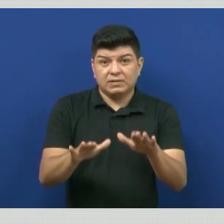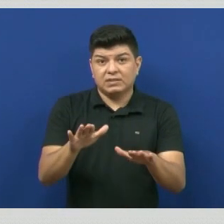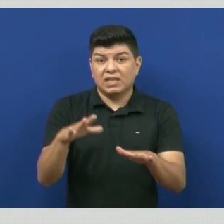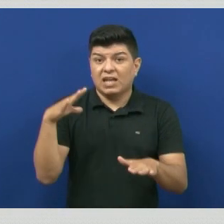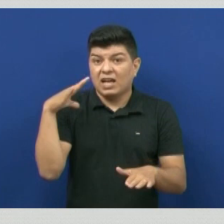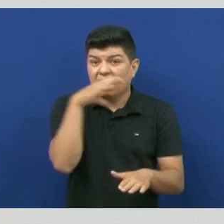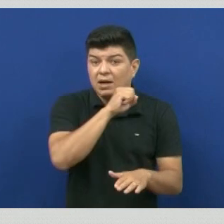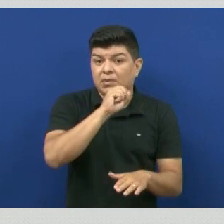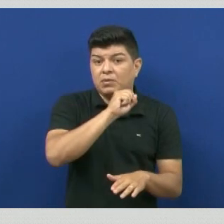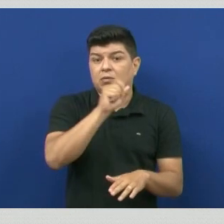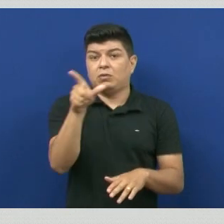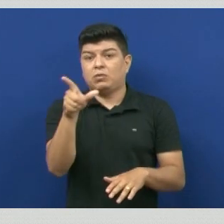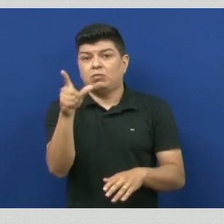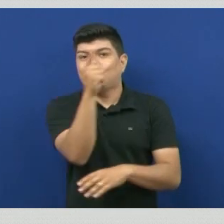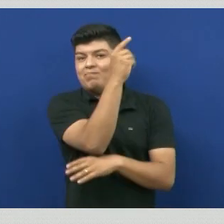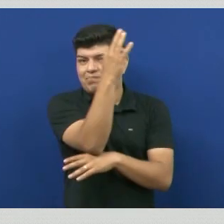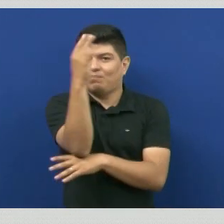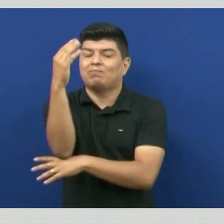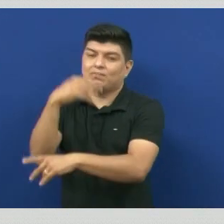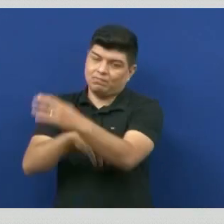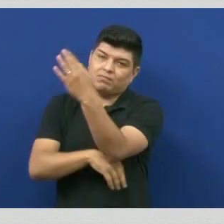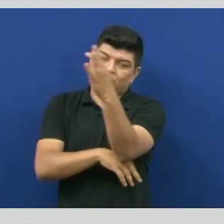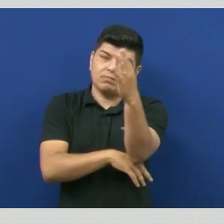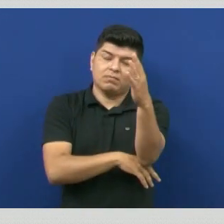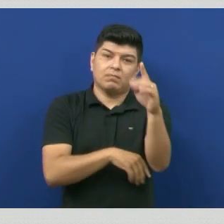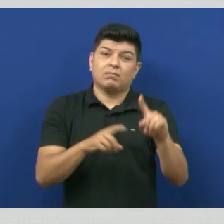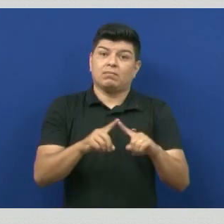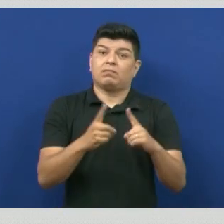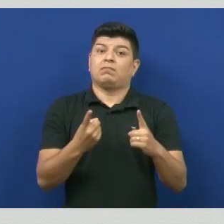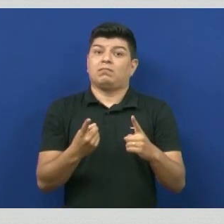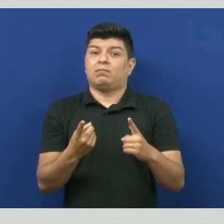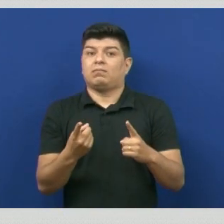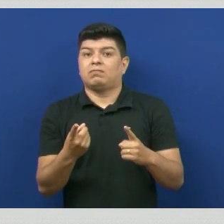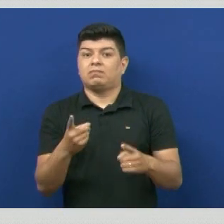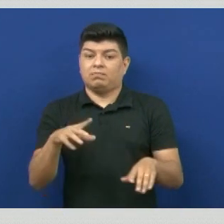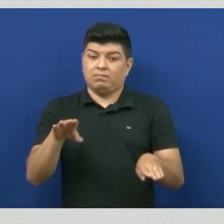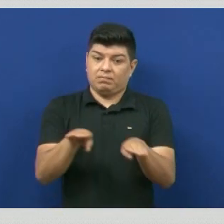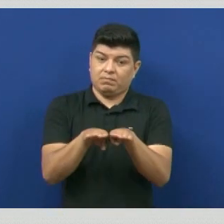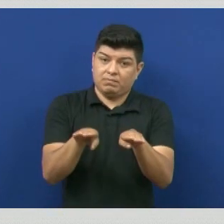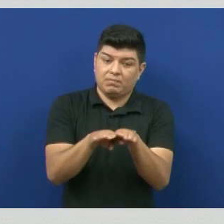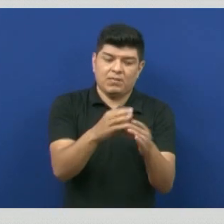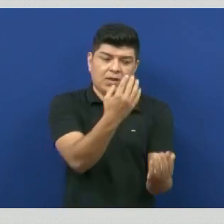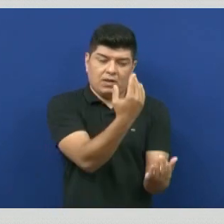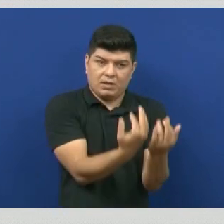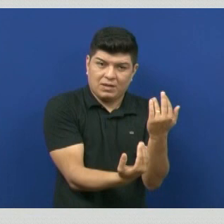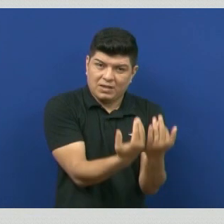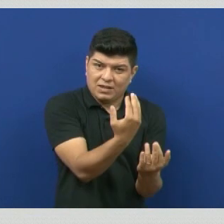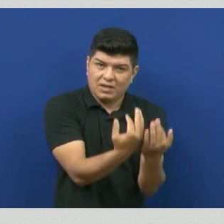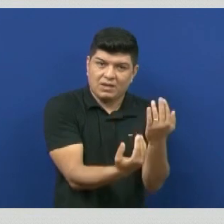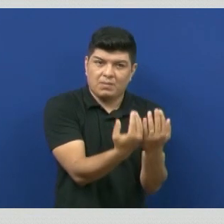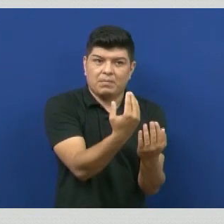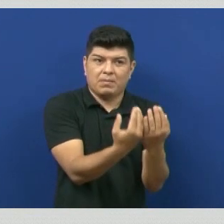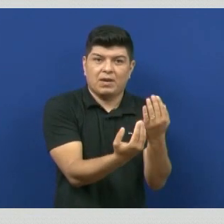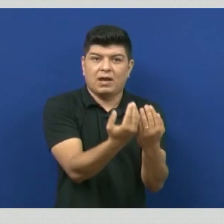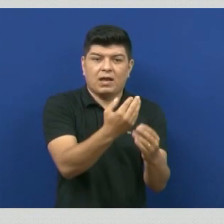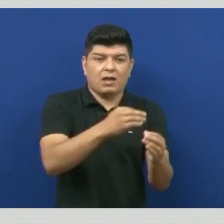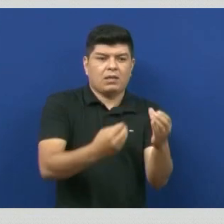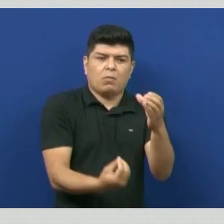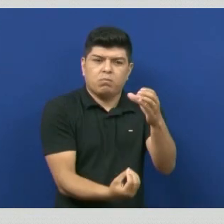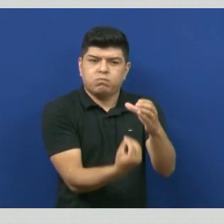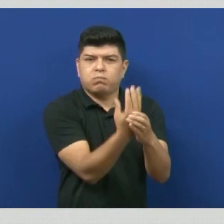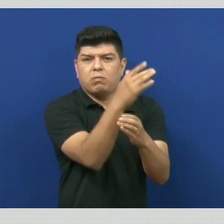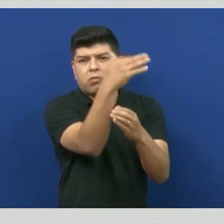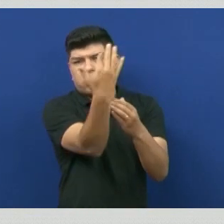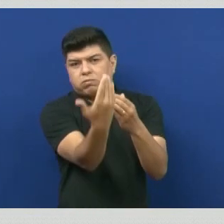mais rápidas do que as ações da natureza. Óbvio, há eventos como queimadas, como eu disse, tem a erupção vulcânicas que está no